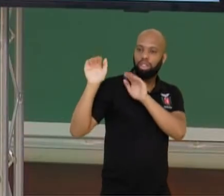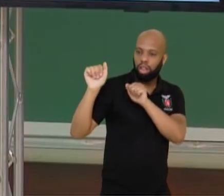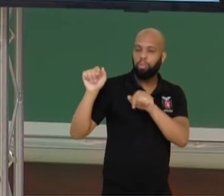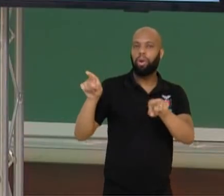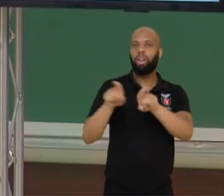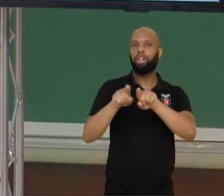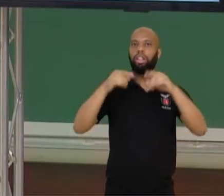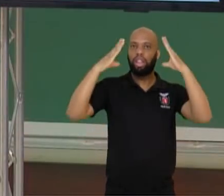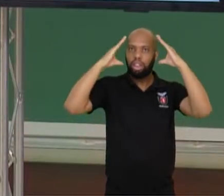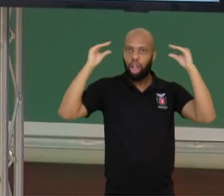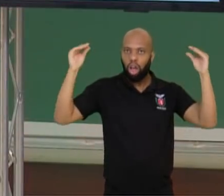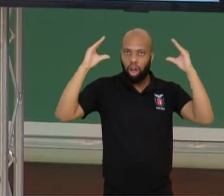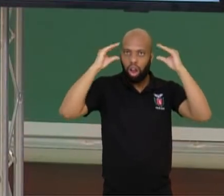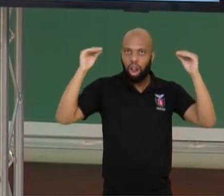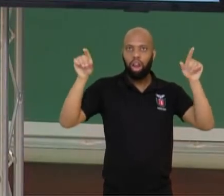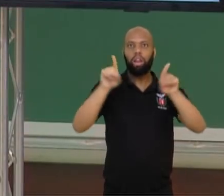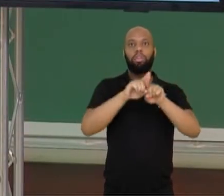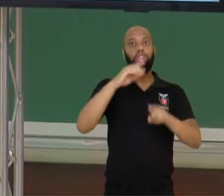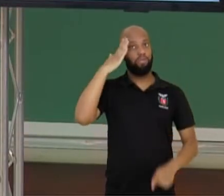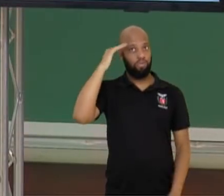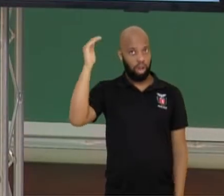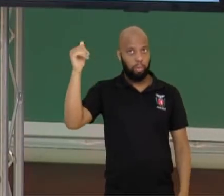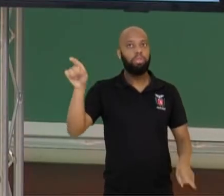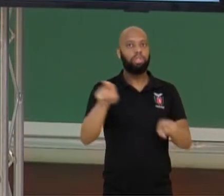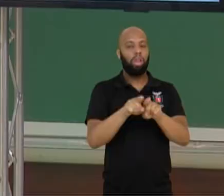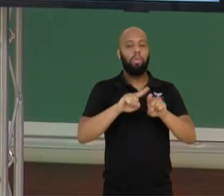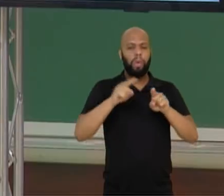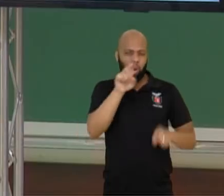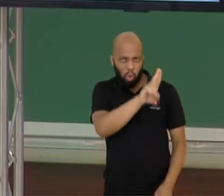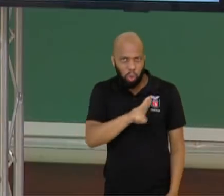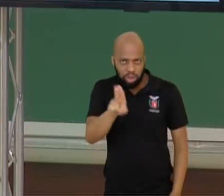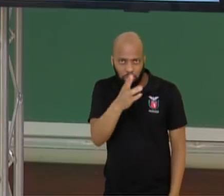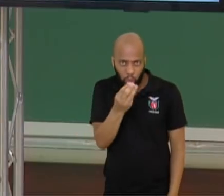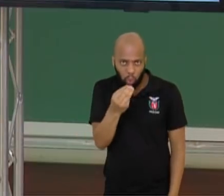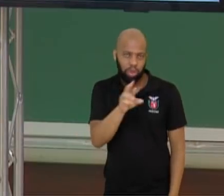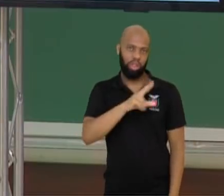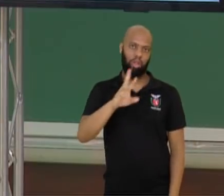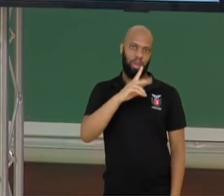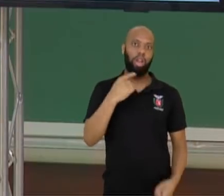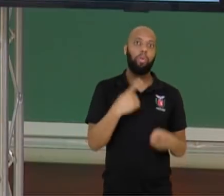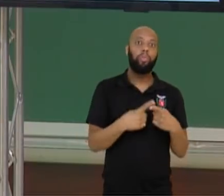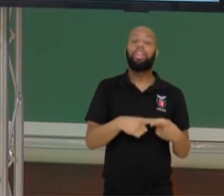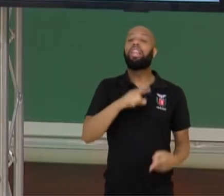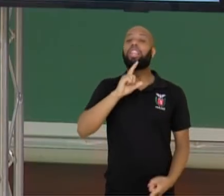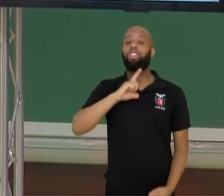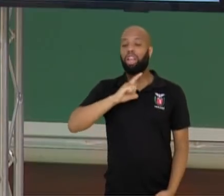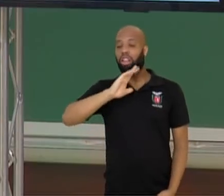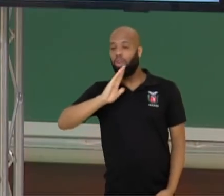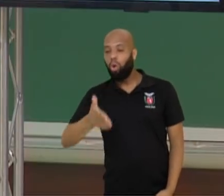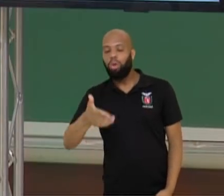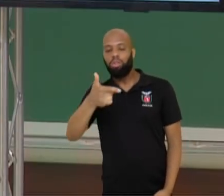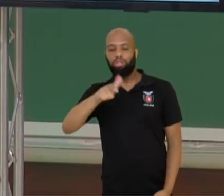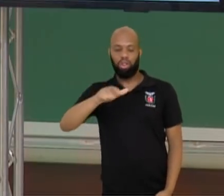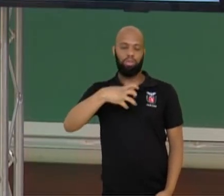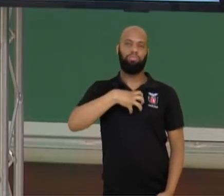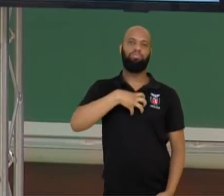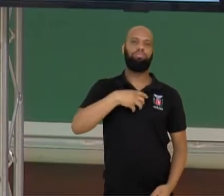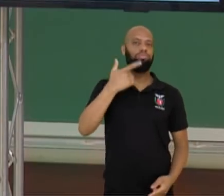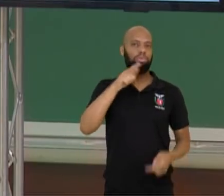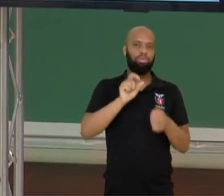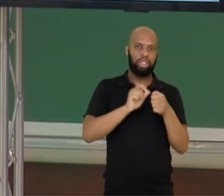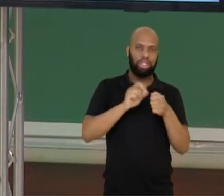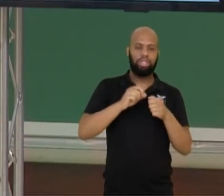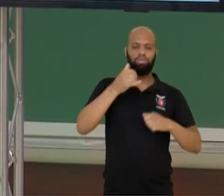Holanda moinhos muito famosos também, mas eles não são muito utilizados hoje, né, porque já existem outras formas de produzir energia